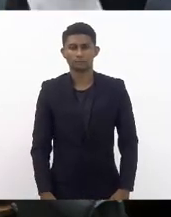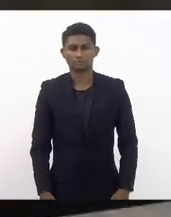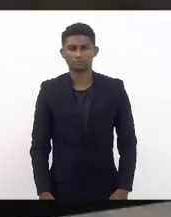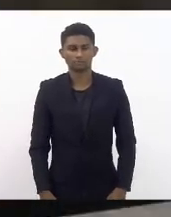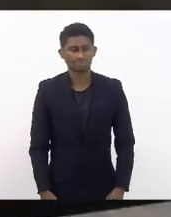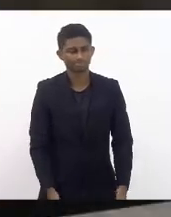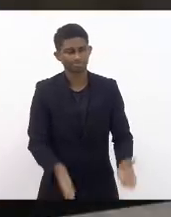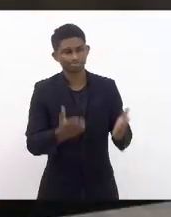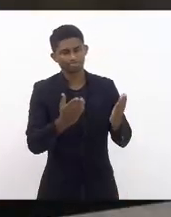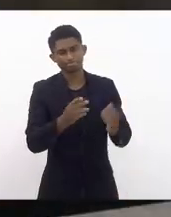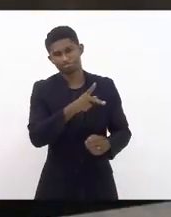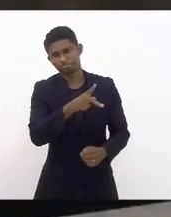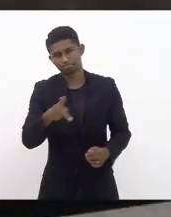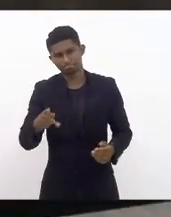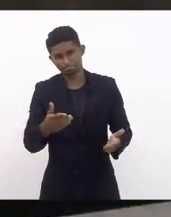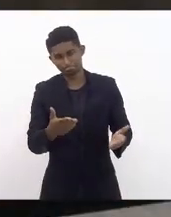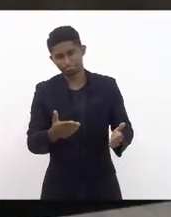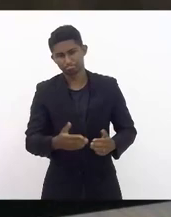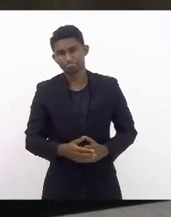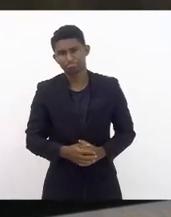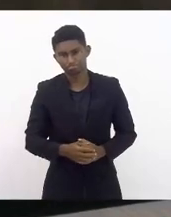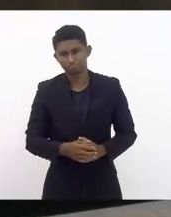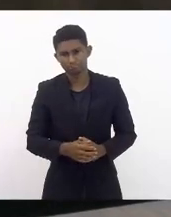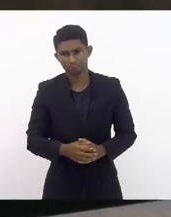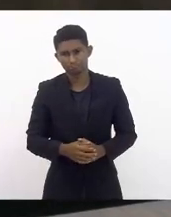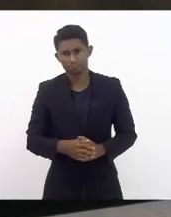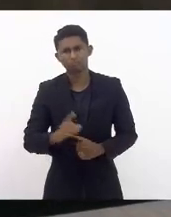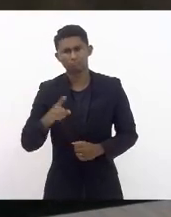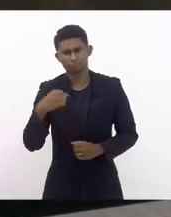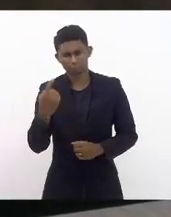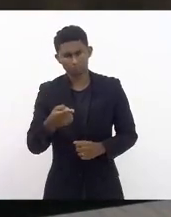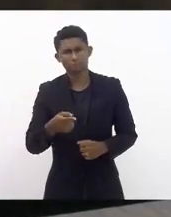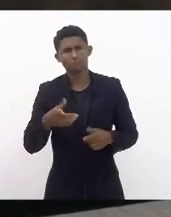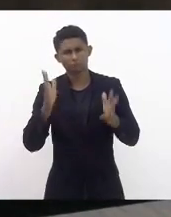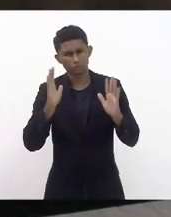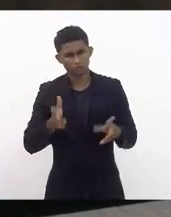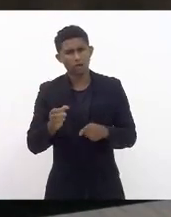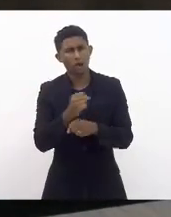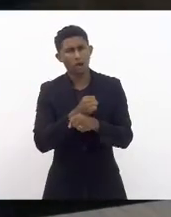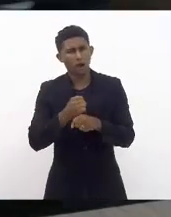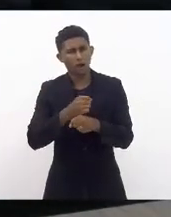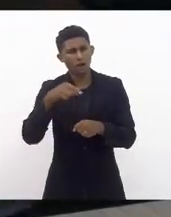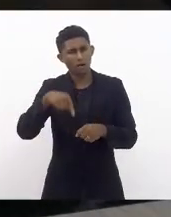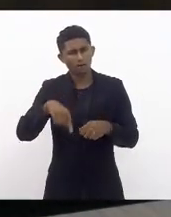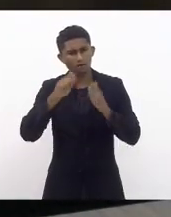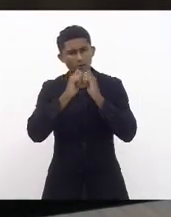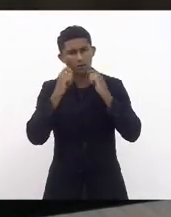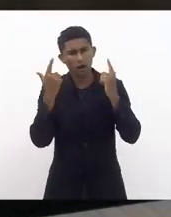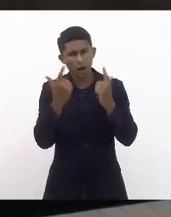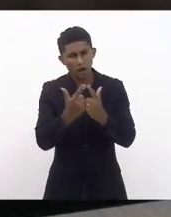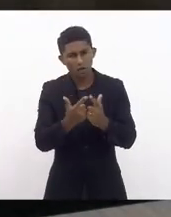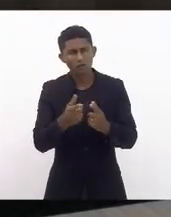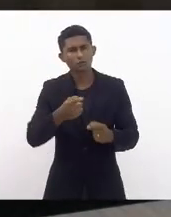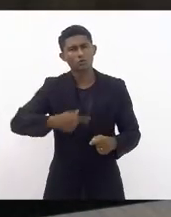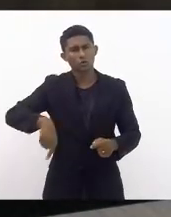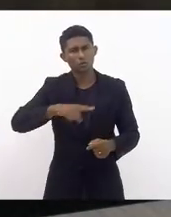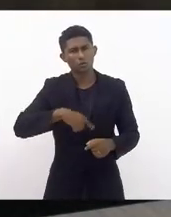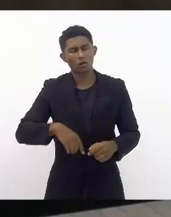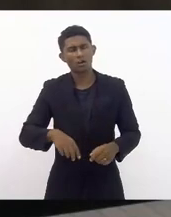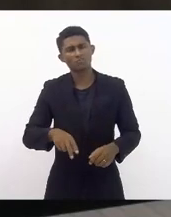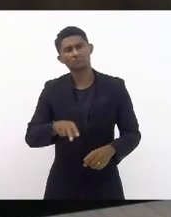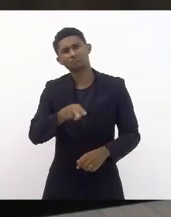Senhor presidente, a gente tem acompanhado alguns anos aqui na casa a luta